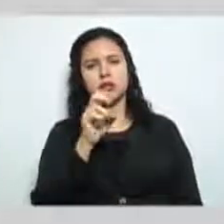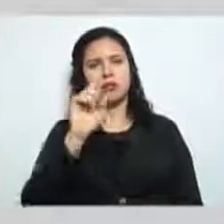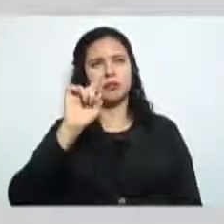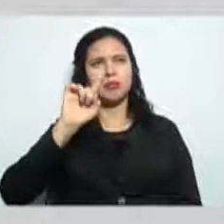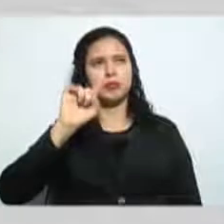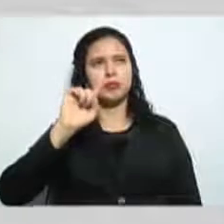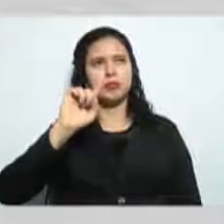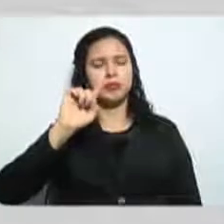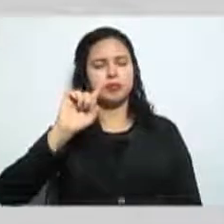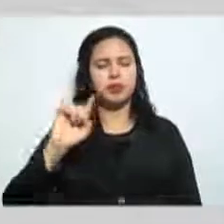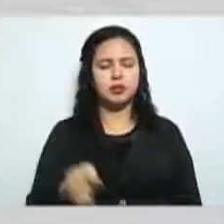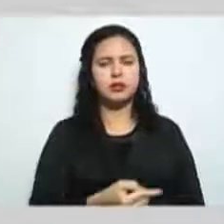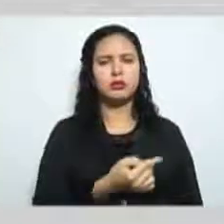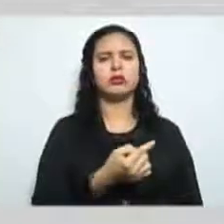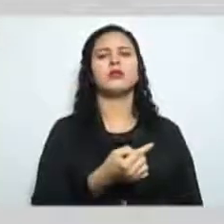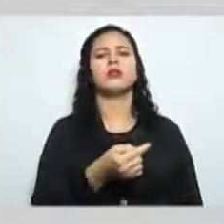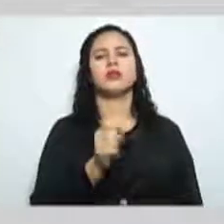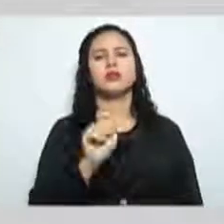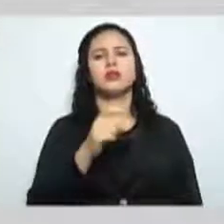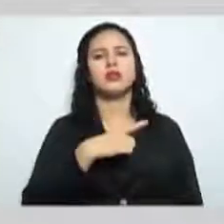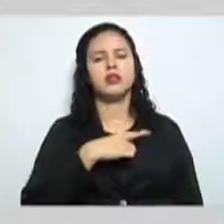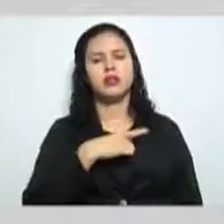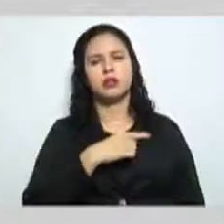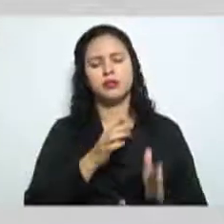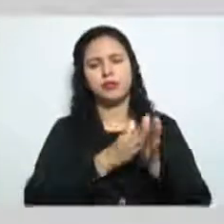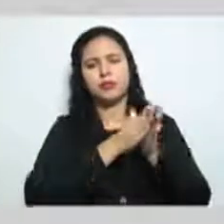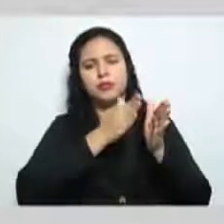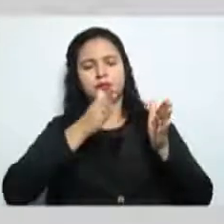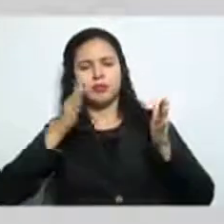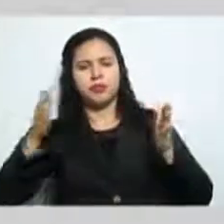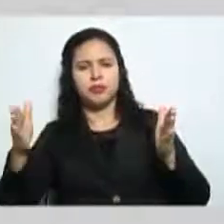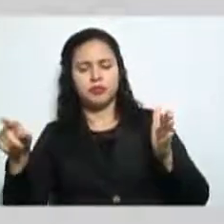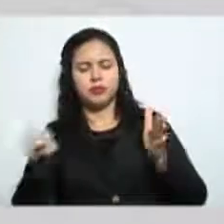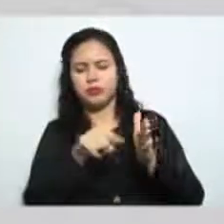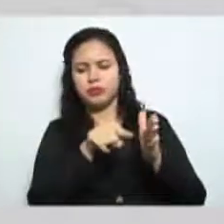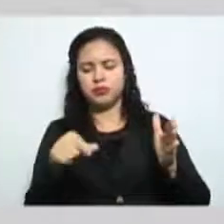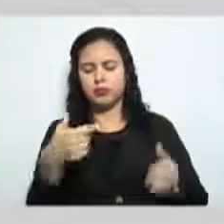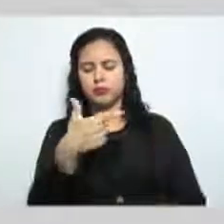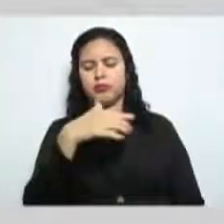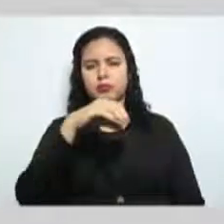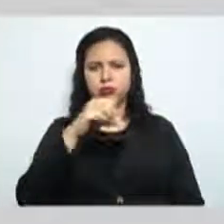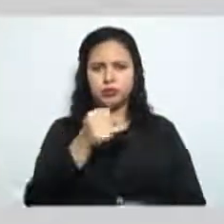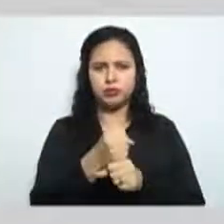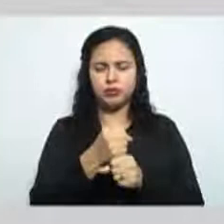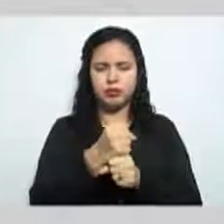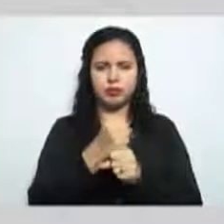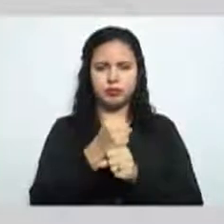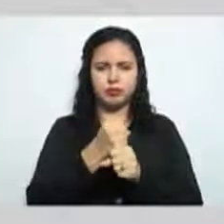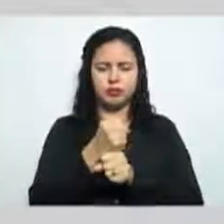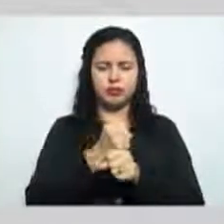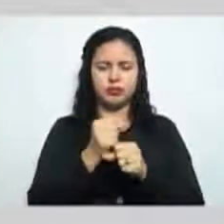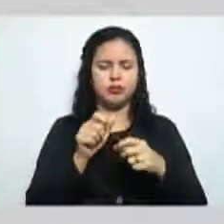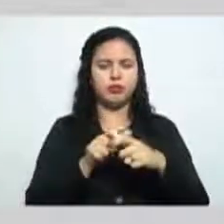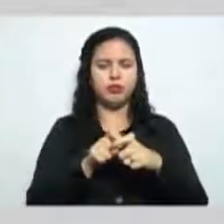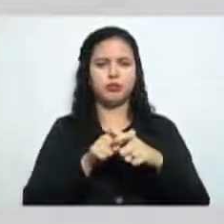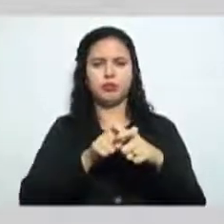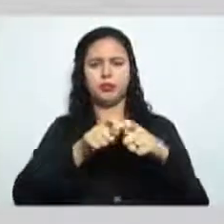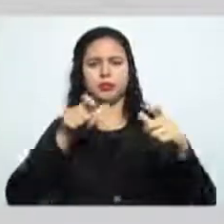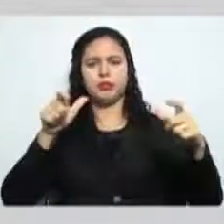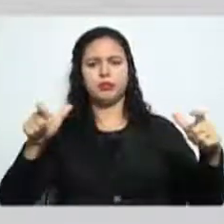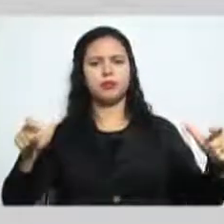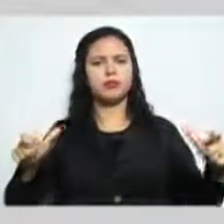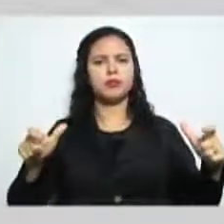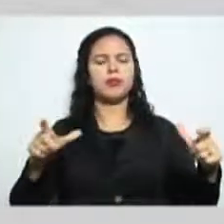estou falando no intervalo de pouco menos de 20 anos. Em 20 anos a gente vai ter um aumento